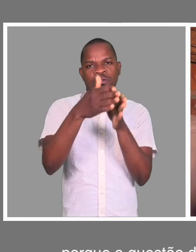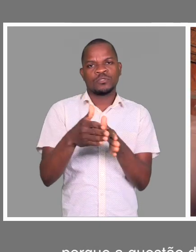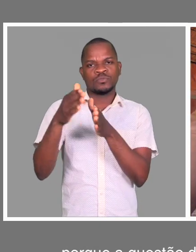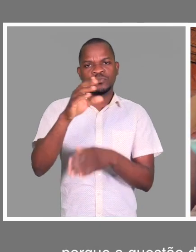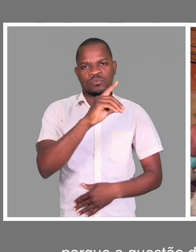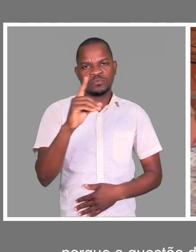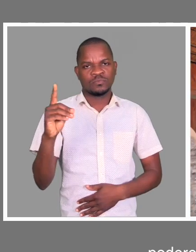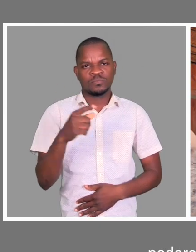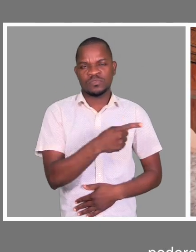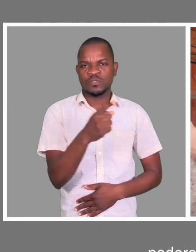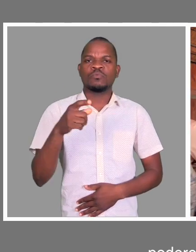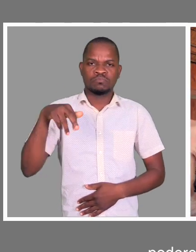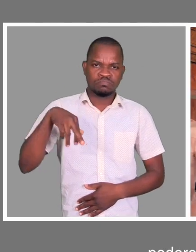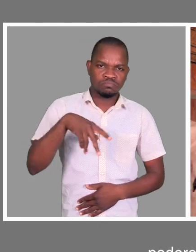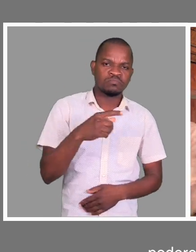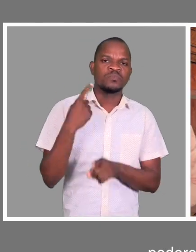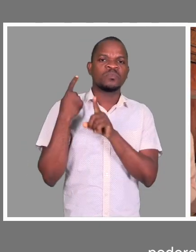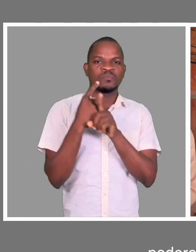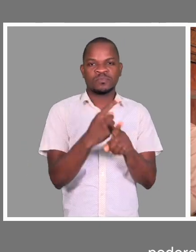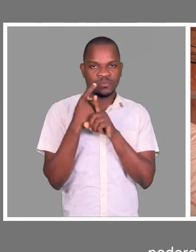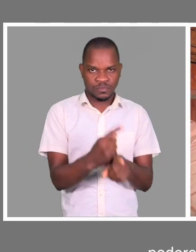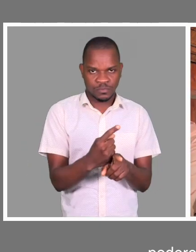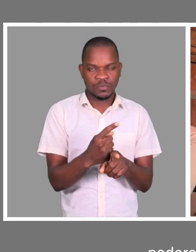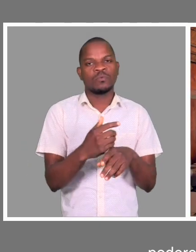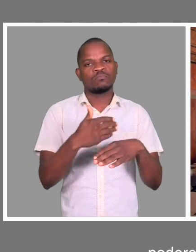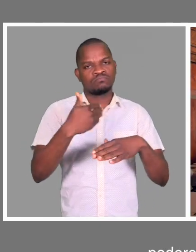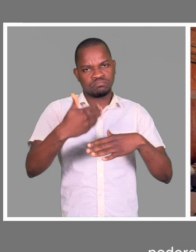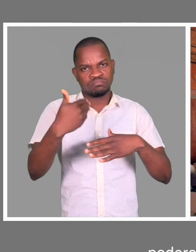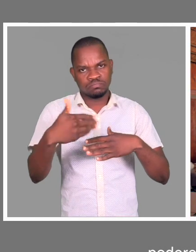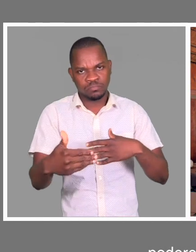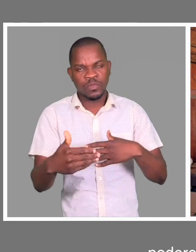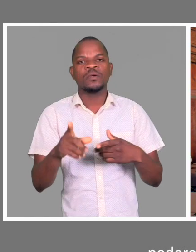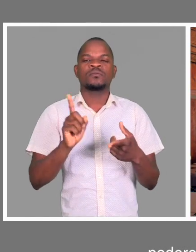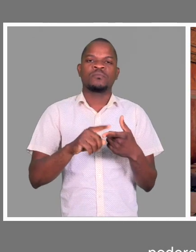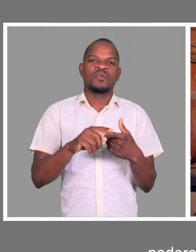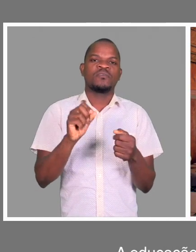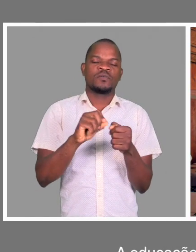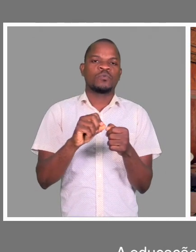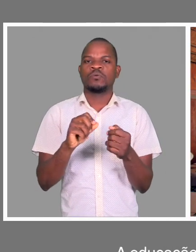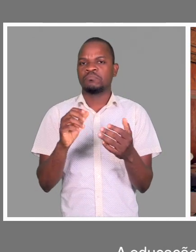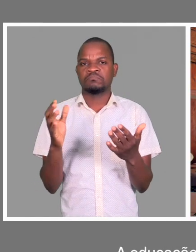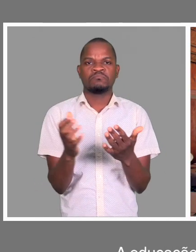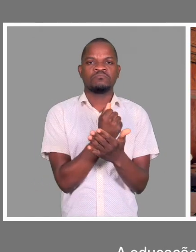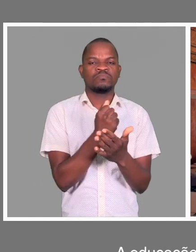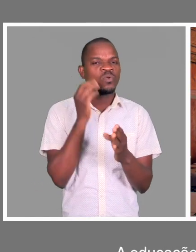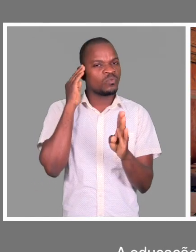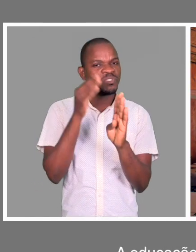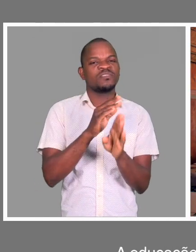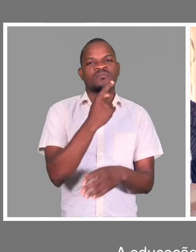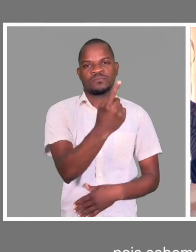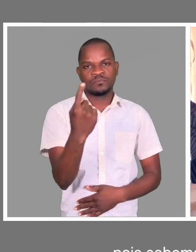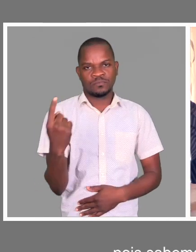deficiência poder circular, poder participar no dia a dia e concretizar aqueles seus sonhos. Também há outra